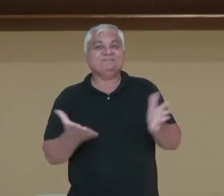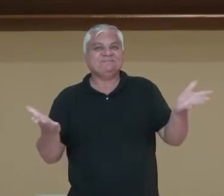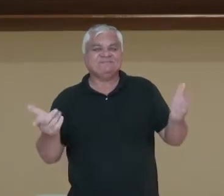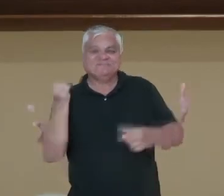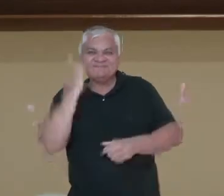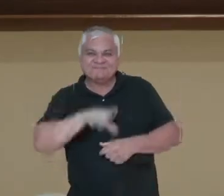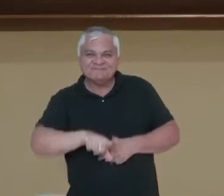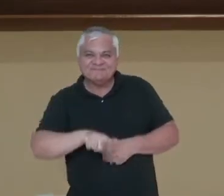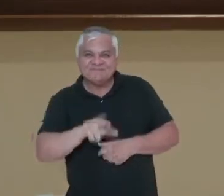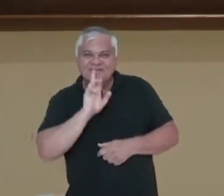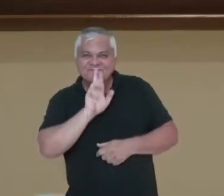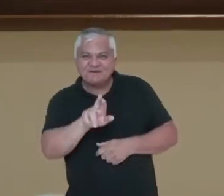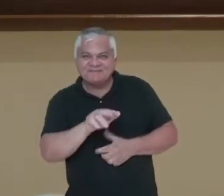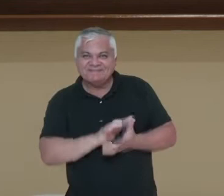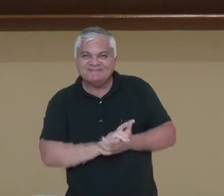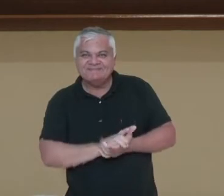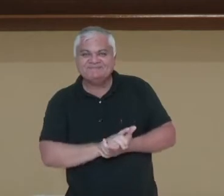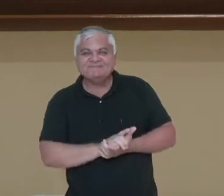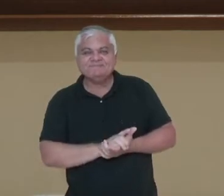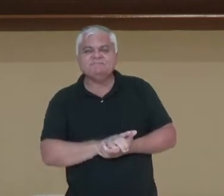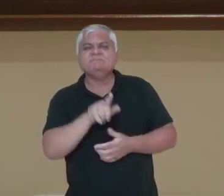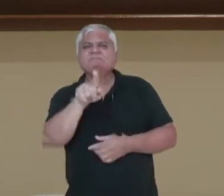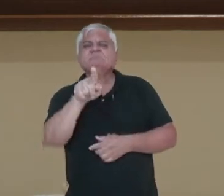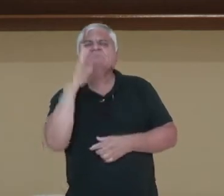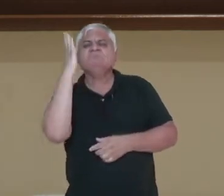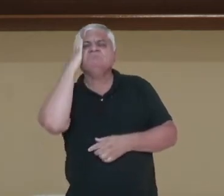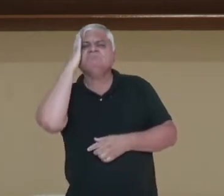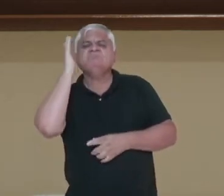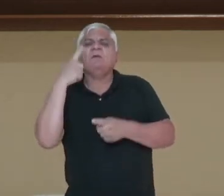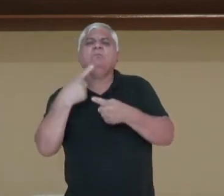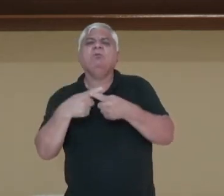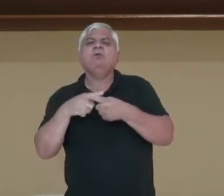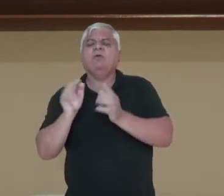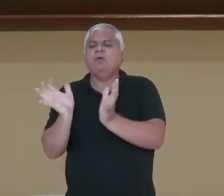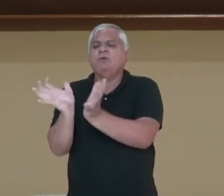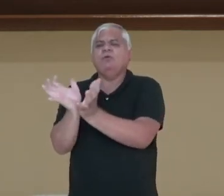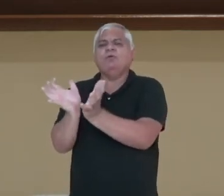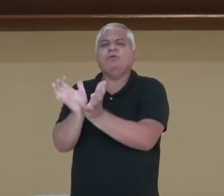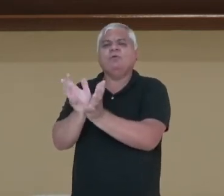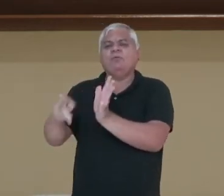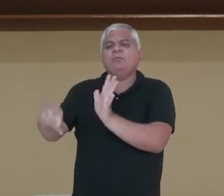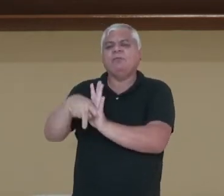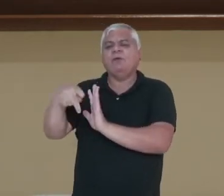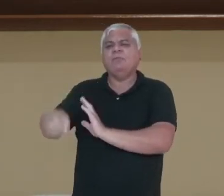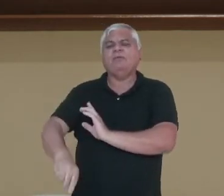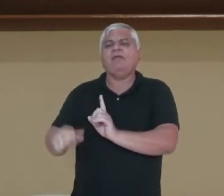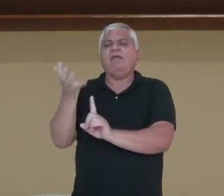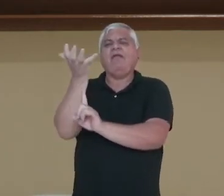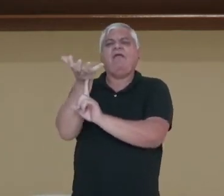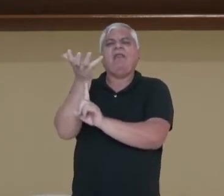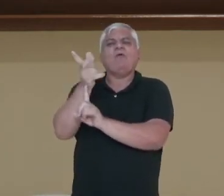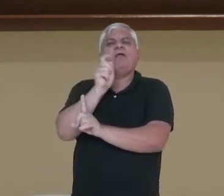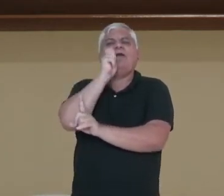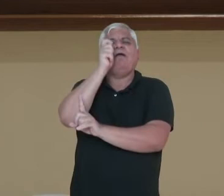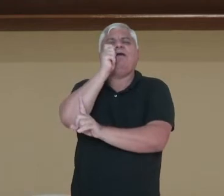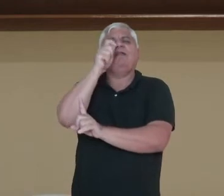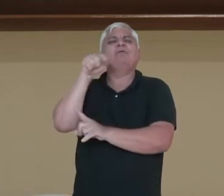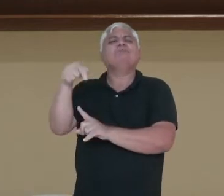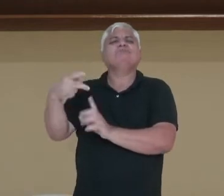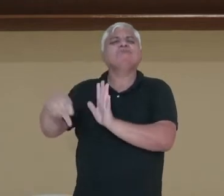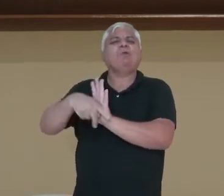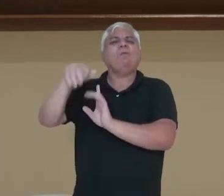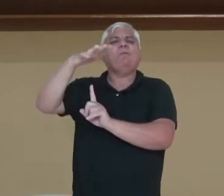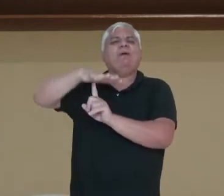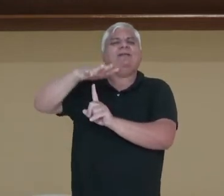aí, conseguiu chegar numa resposta? Você sabe, então, por que, né, que grupo que pertence esse Araucária angustifolia, né, ou pinheiro do